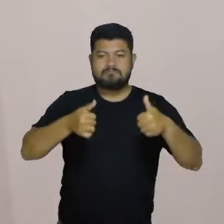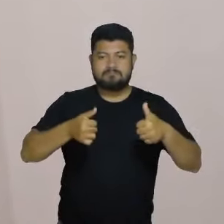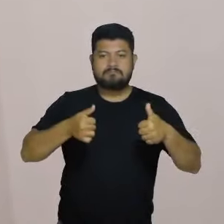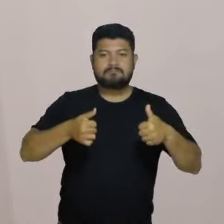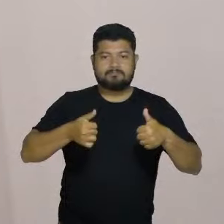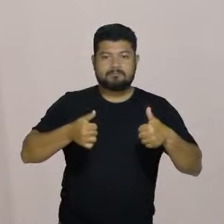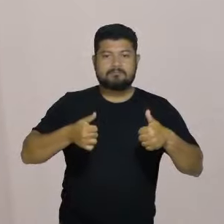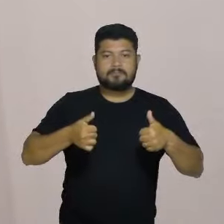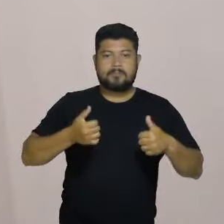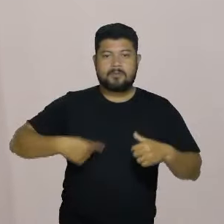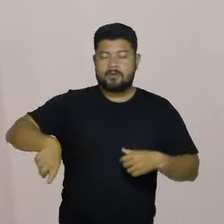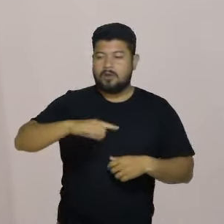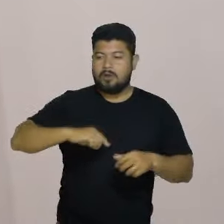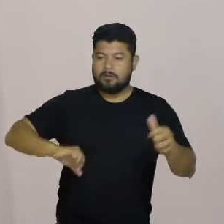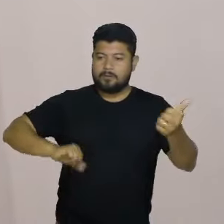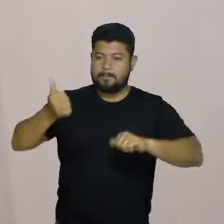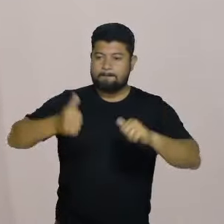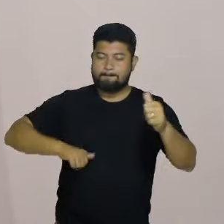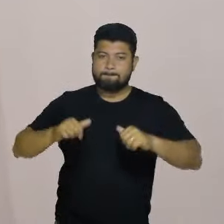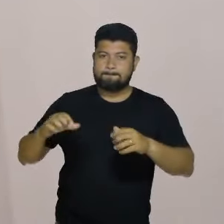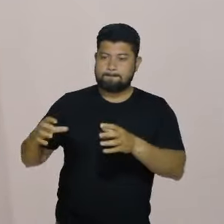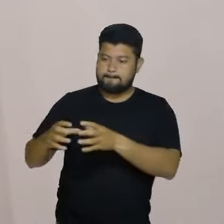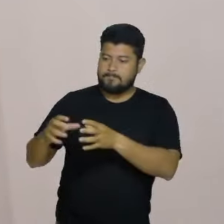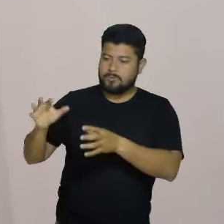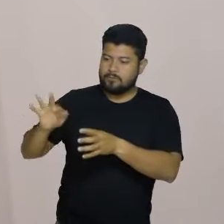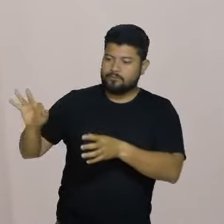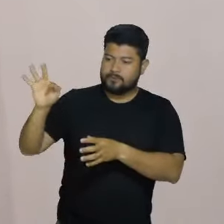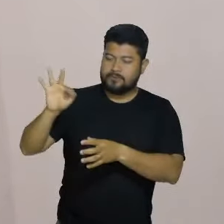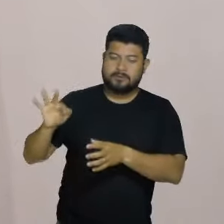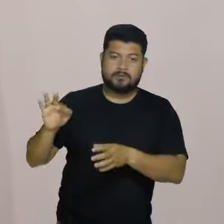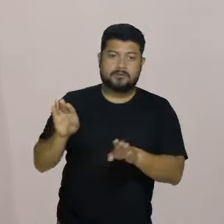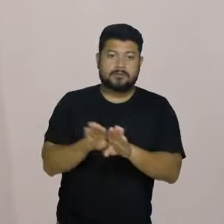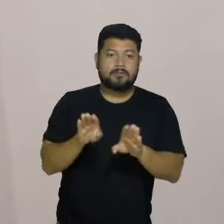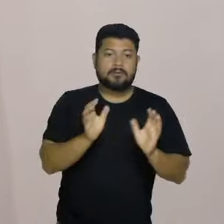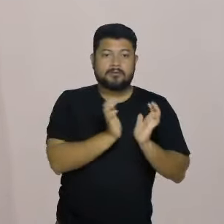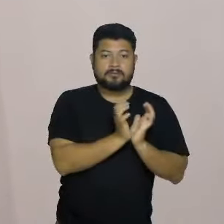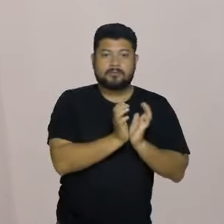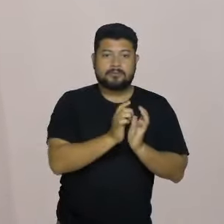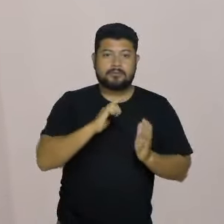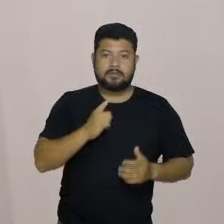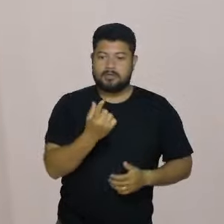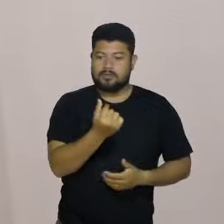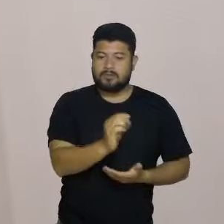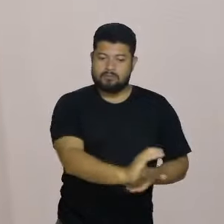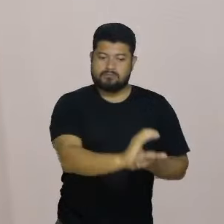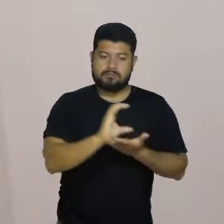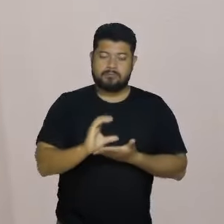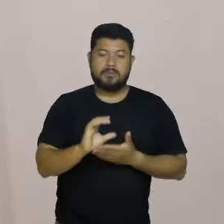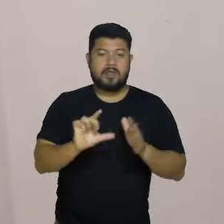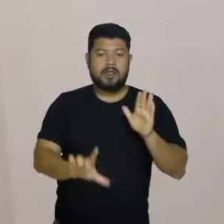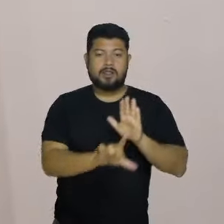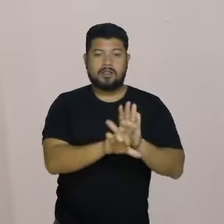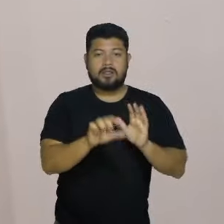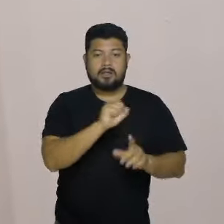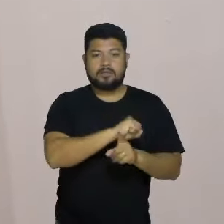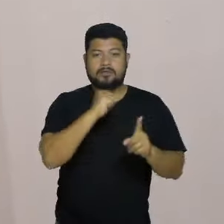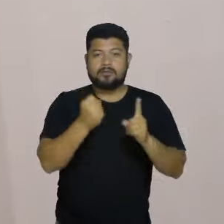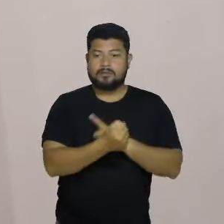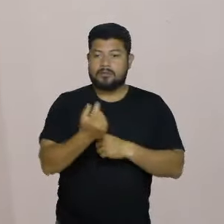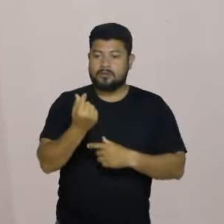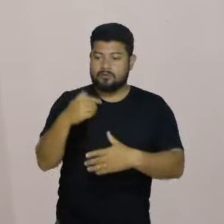nós analisamos como federação e como APAE. Temos os recursos advindos da lei social, do fundo social